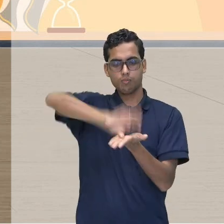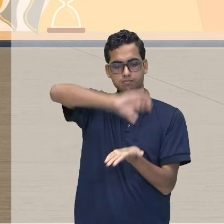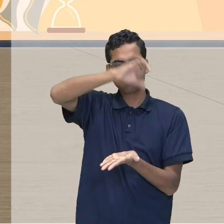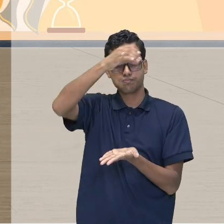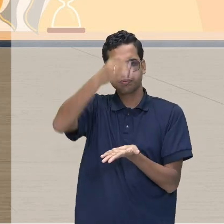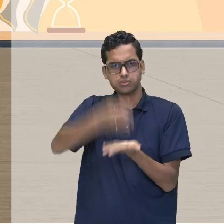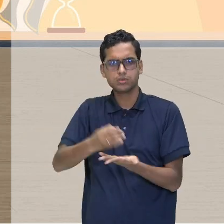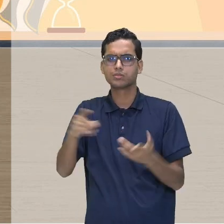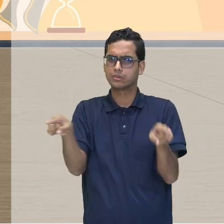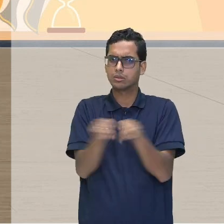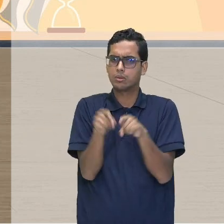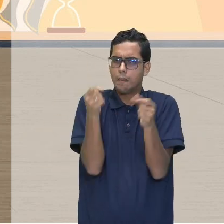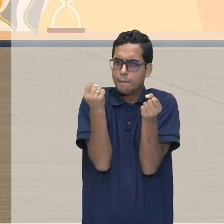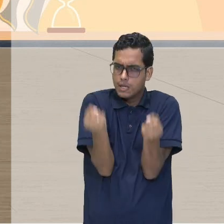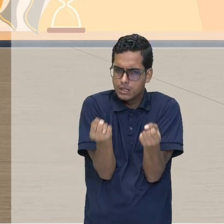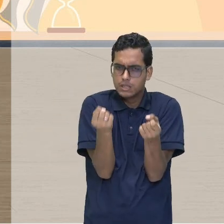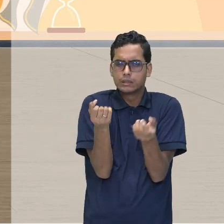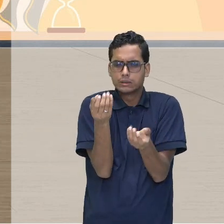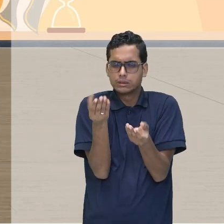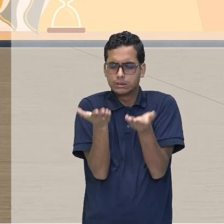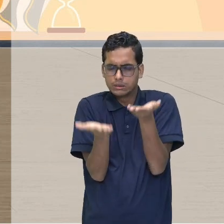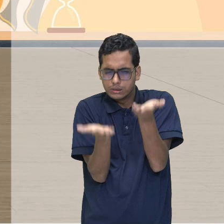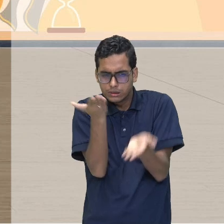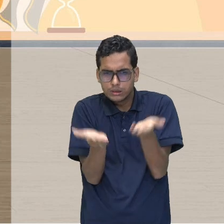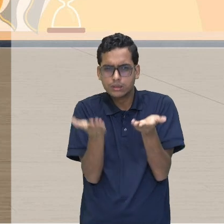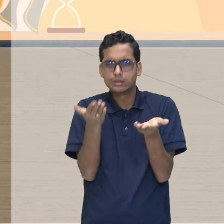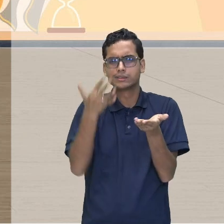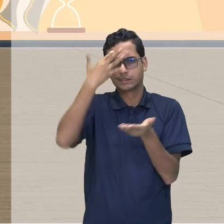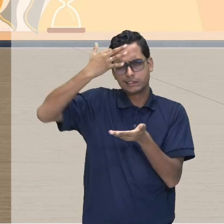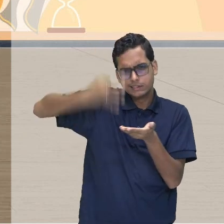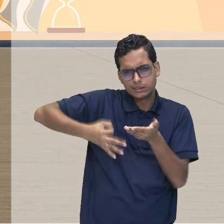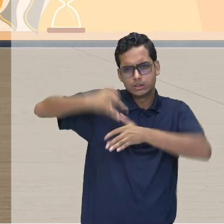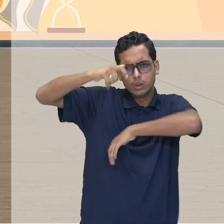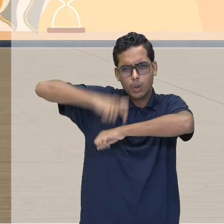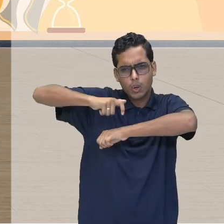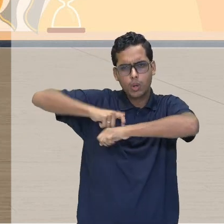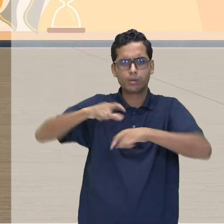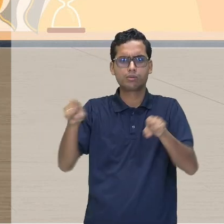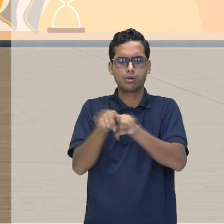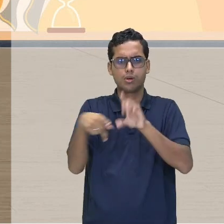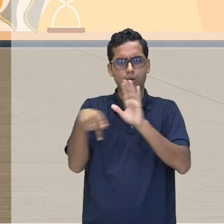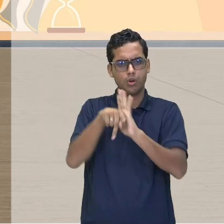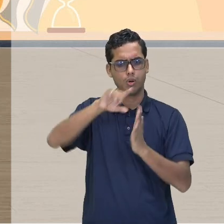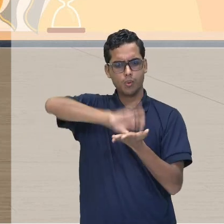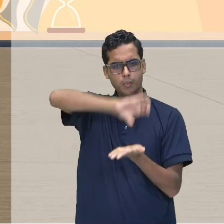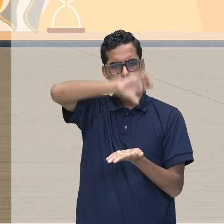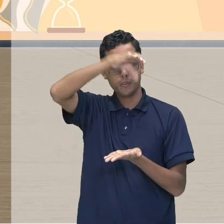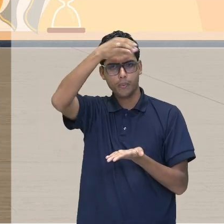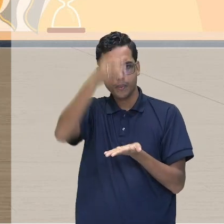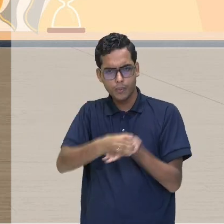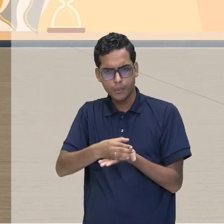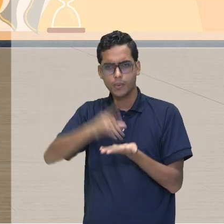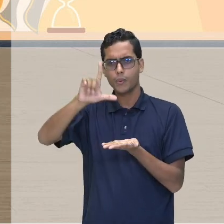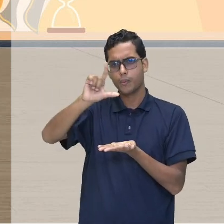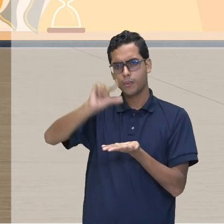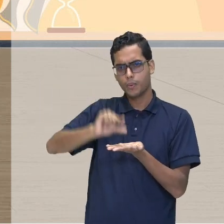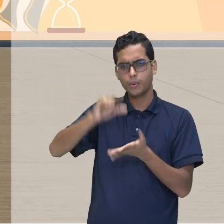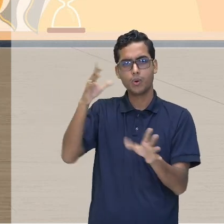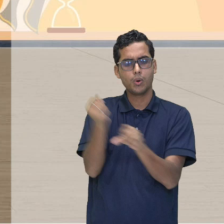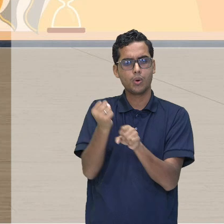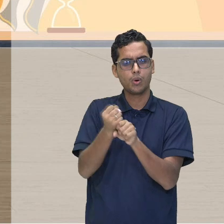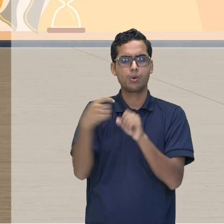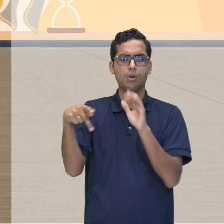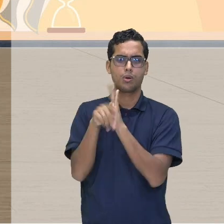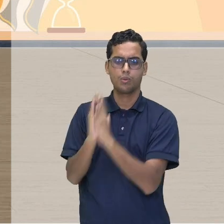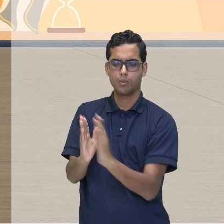ser bem calibradas para ter uma contagem exata do tempo. Mas a ampulheta também é uma forma de contagem cronológica